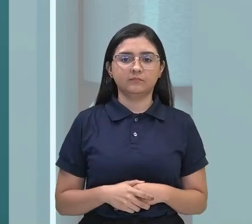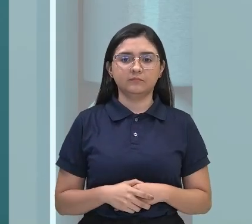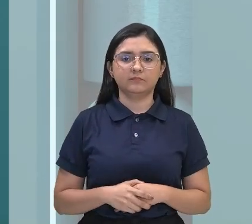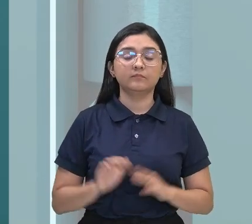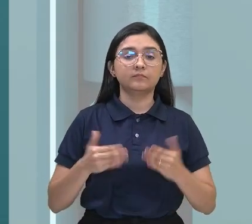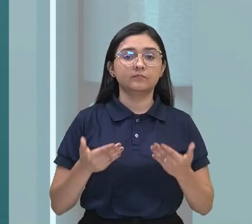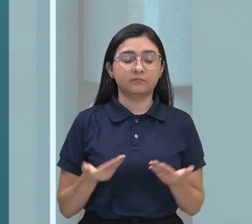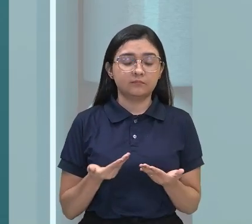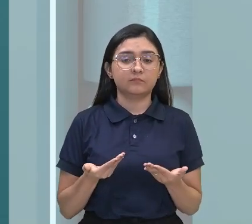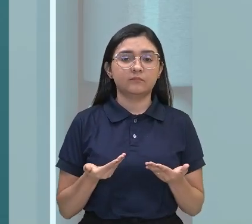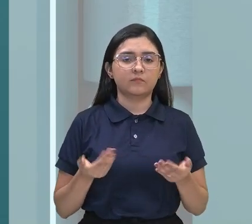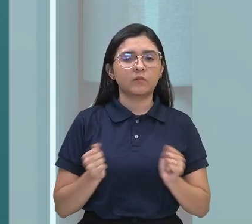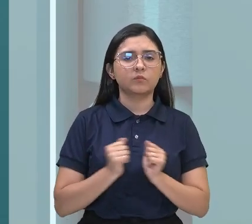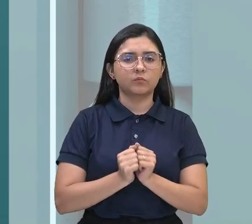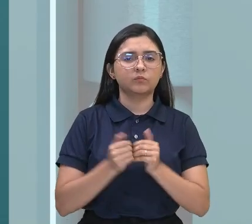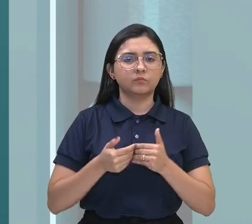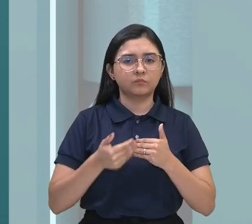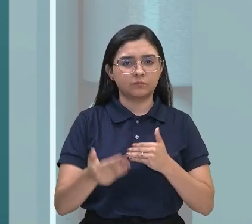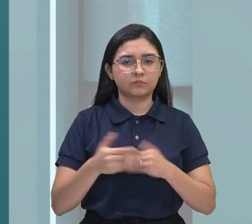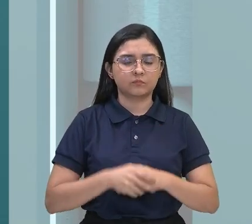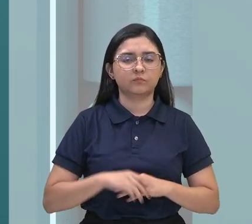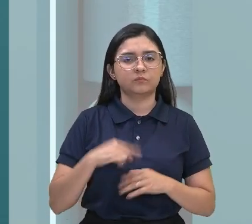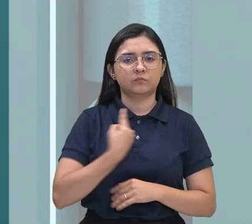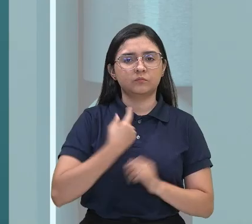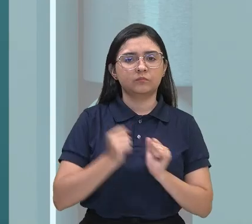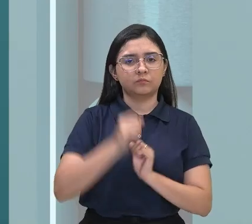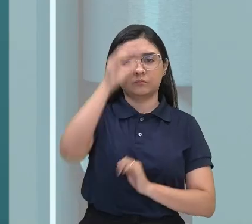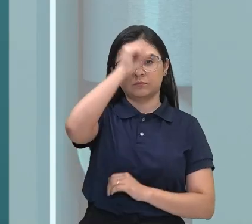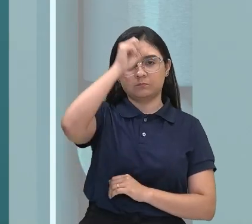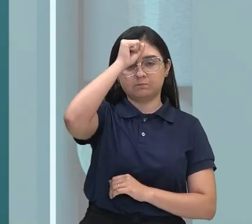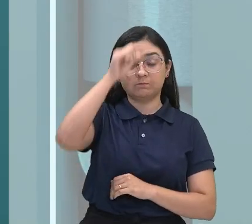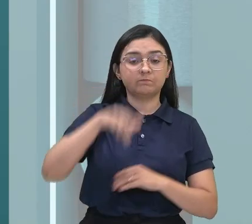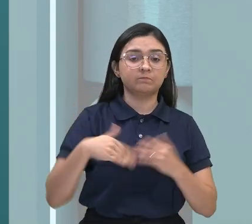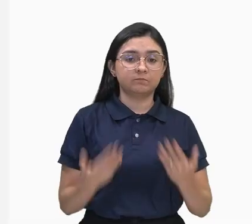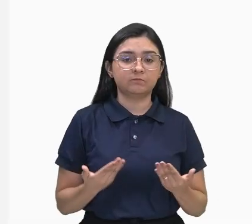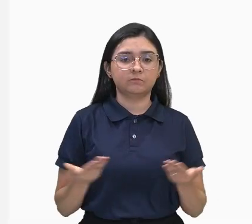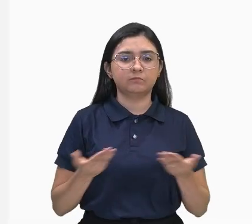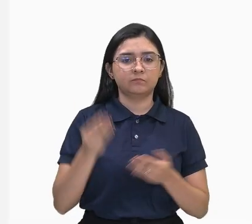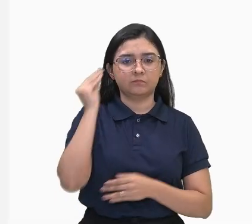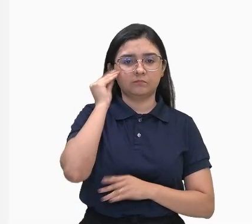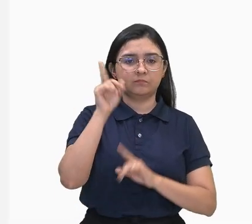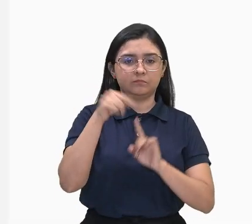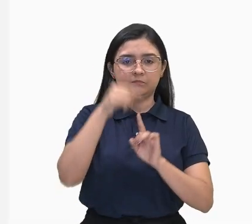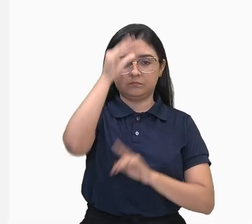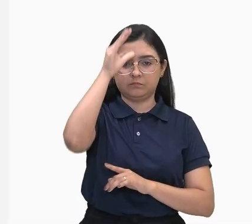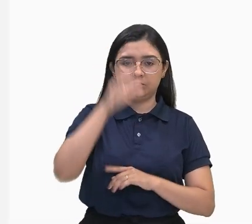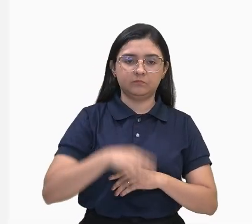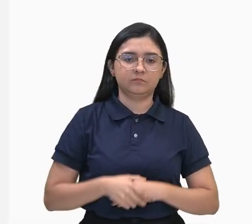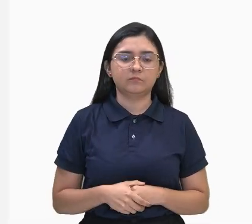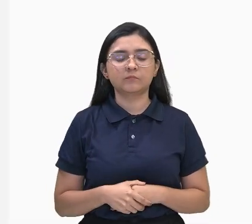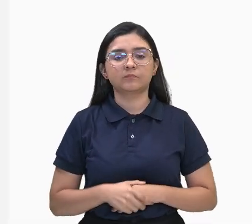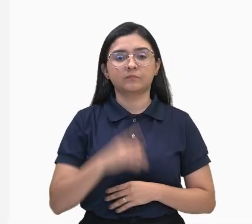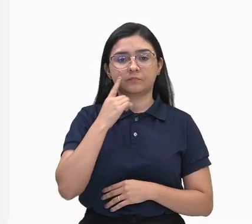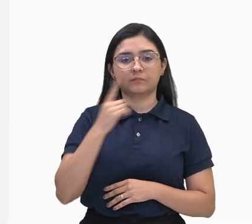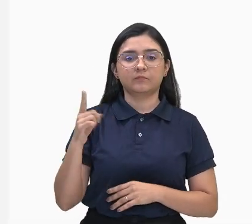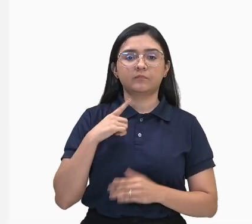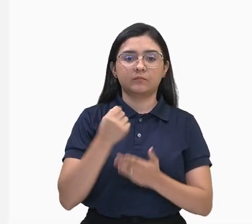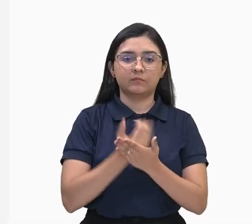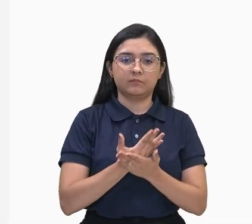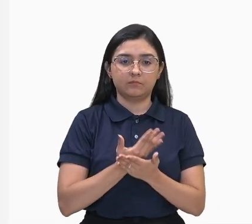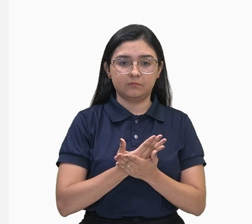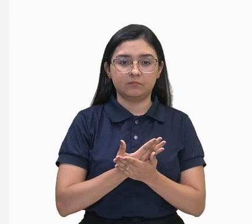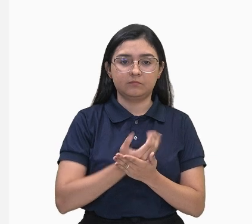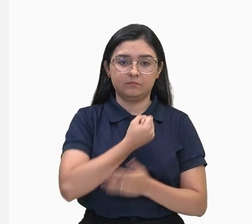nós estaremos juntos nessa oportunidade de aprender muito mais. Vamos ver o que temos por objeto de conhecimento para esta nossa aula. Na aula de número